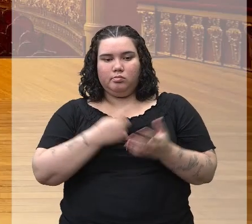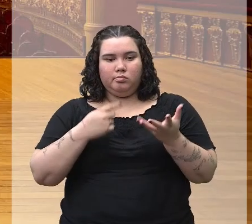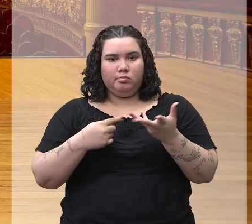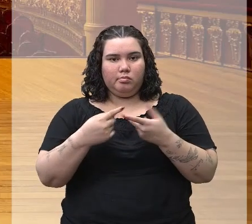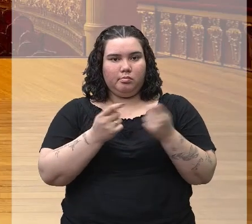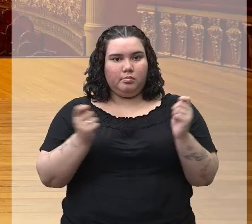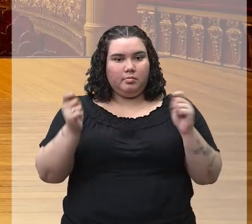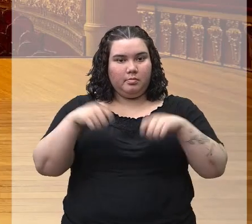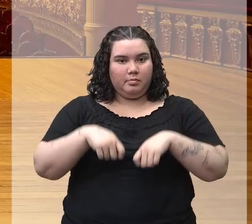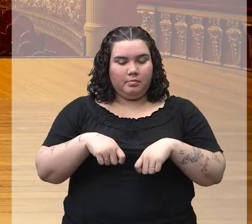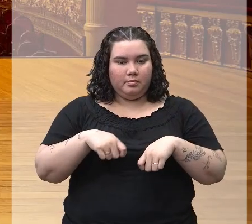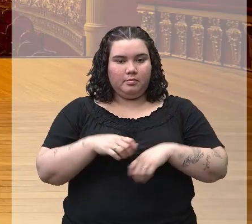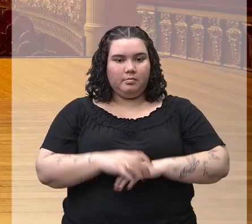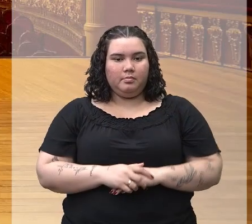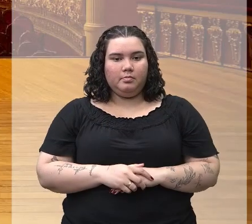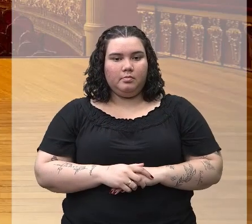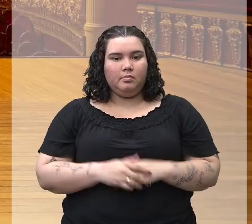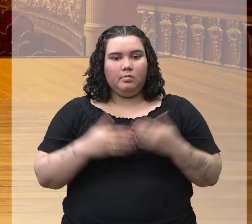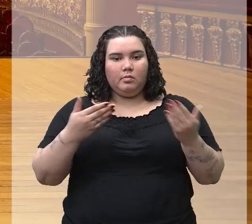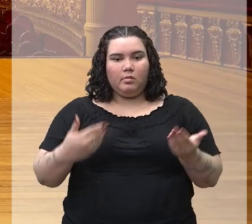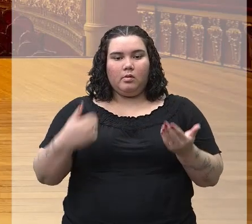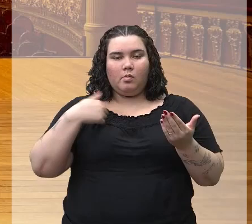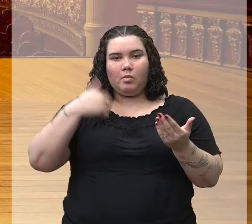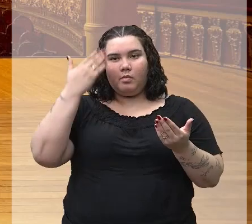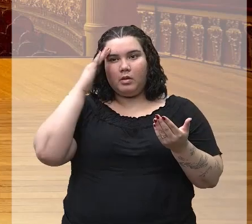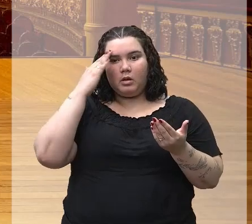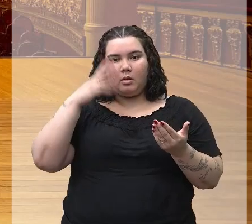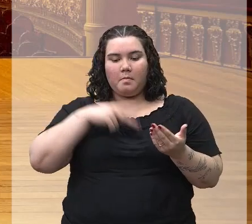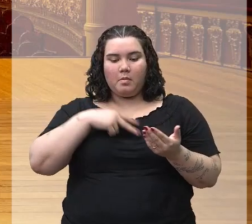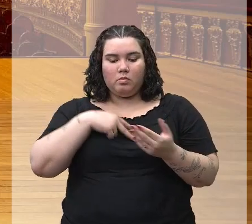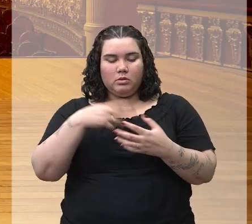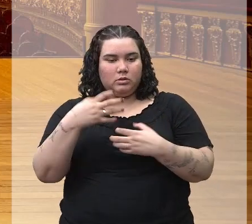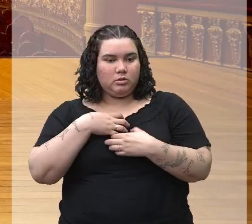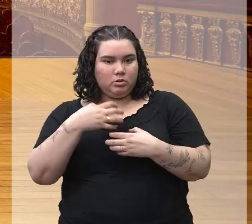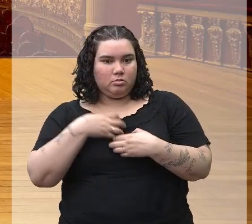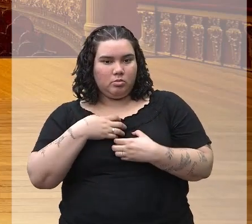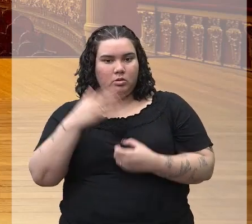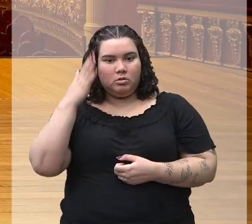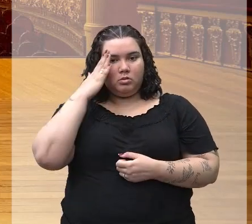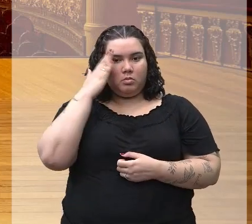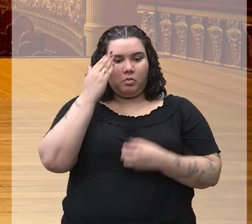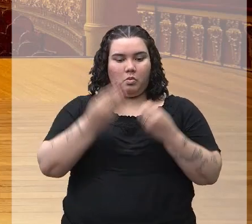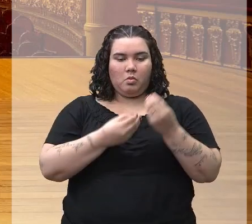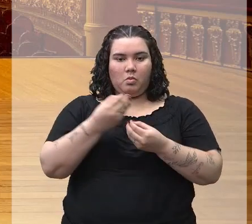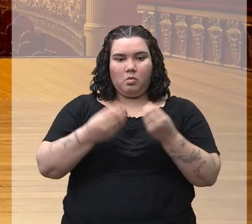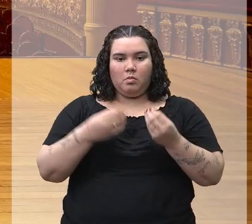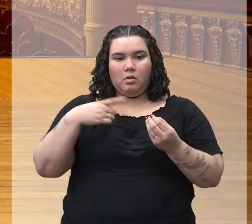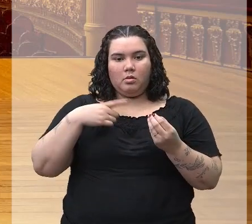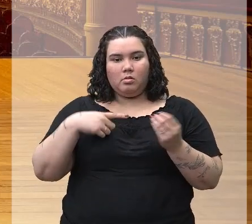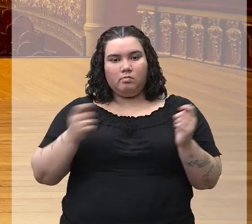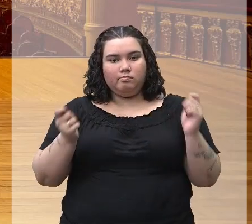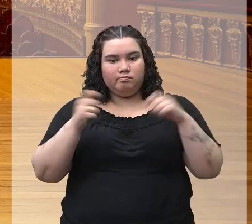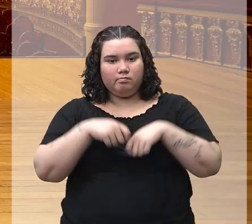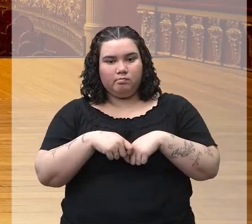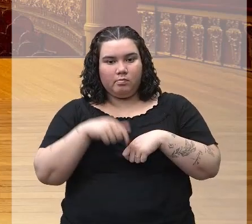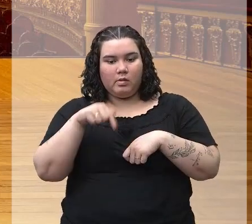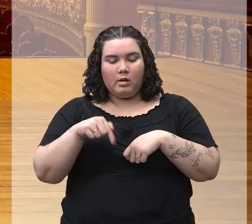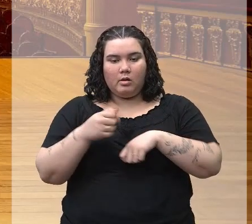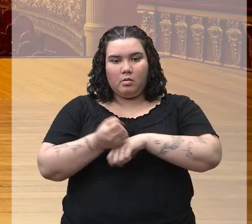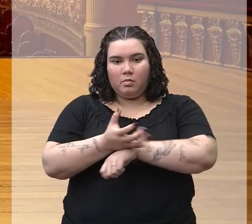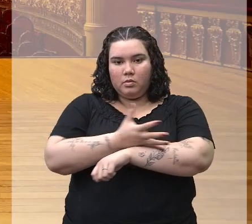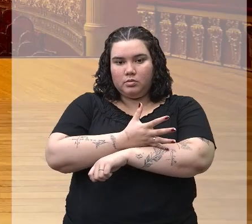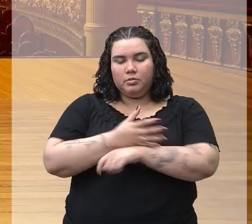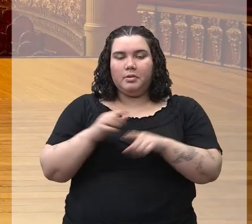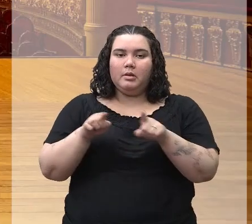nossas possibilidades. Então, eu entender as minhas emoções, eu saber como eu posso lidar com essas emoções,